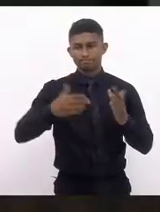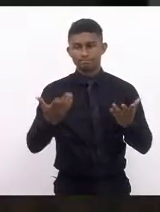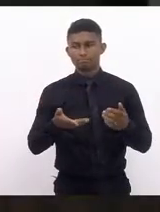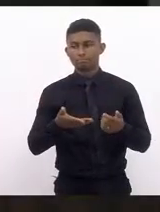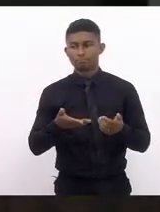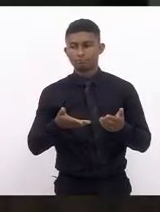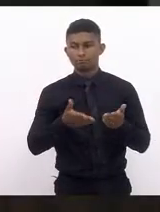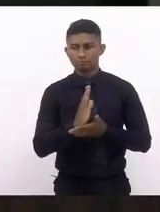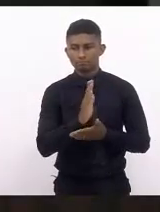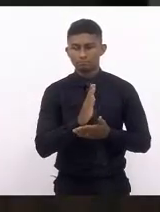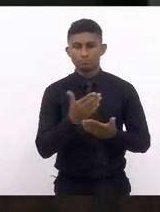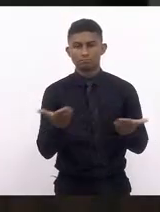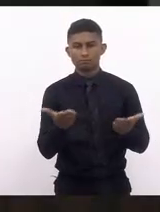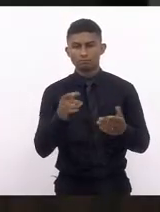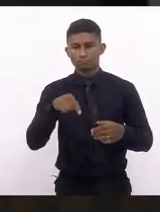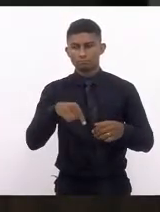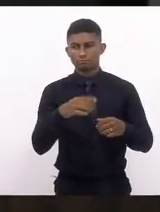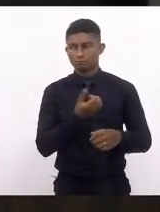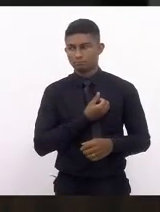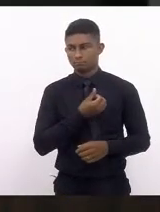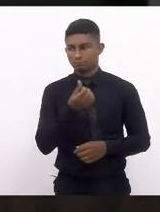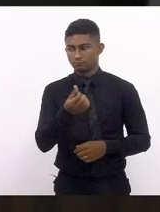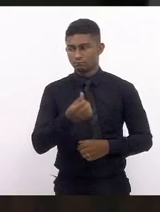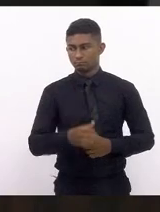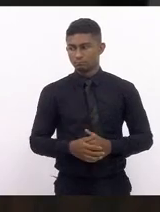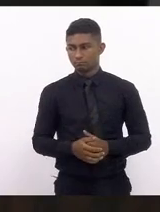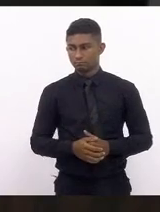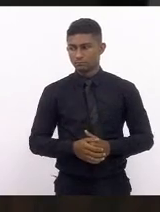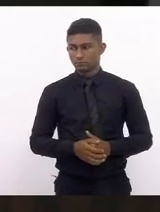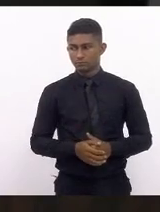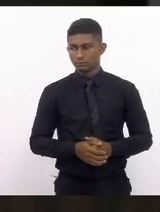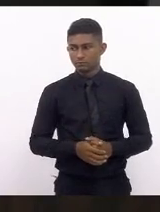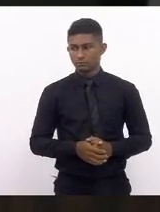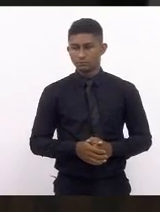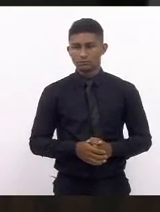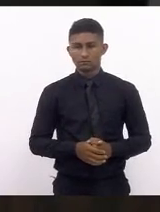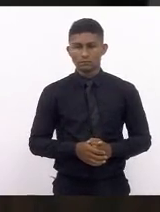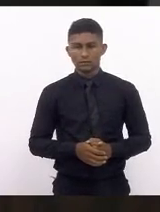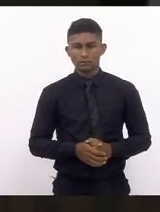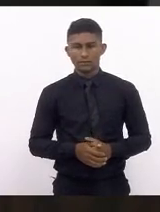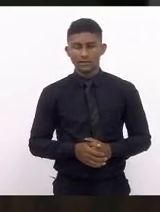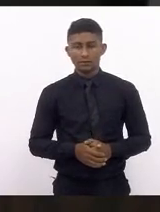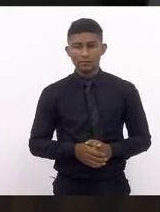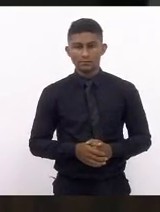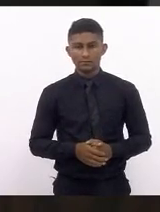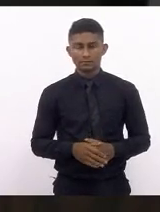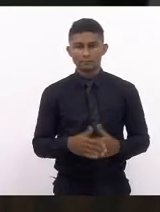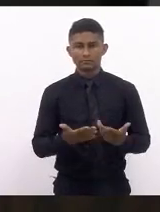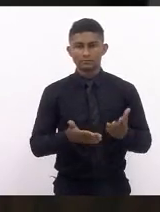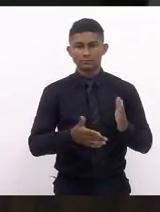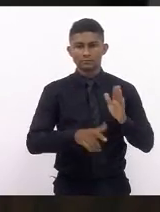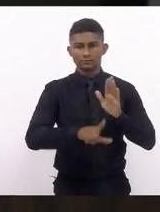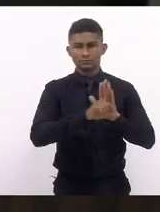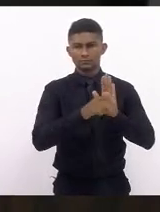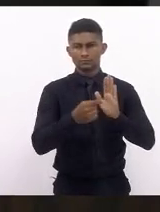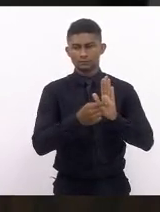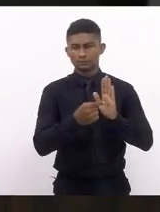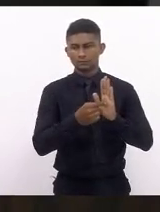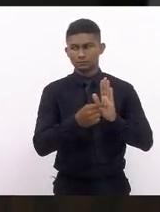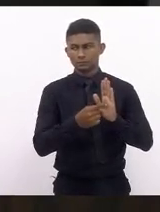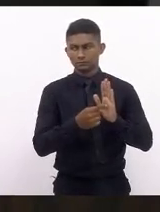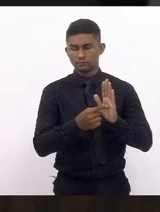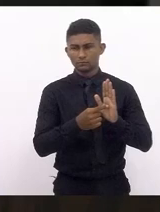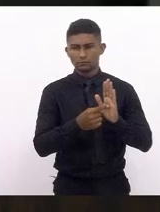passa-se a ordem da 6ª sessão ordinária em regime de urgência a discussão do projeto de lei 5121 de autoria do deputado